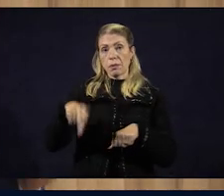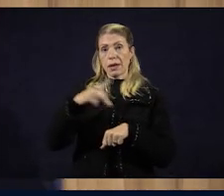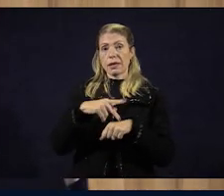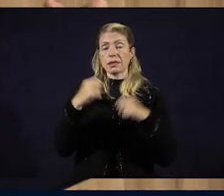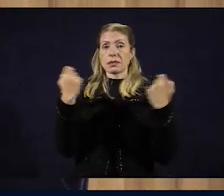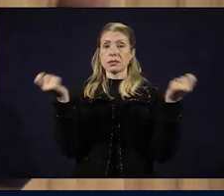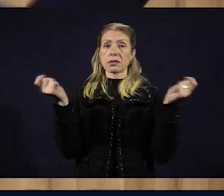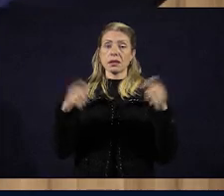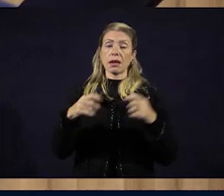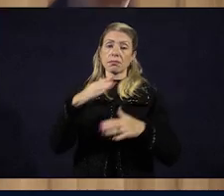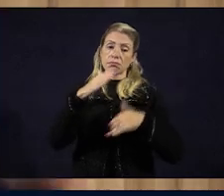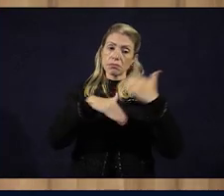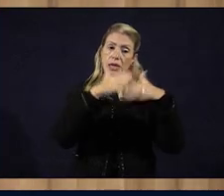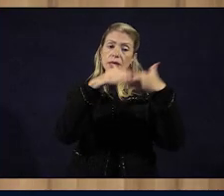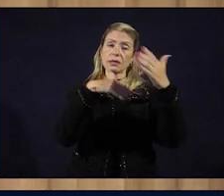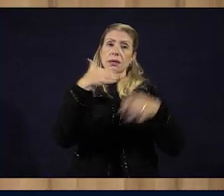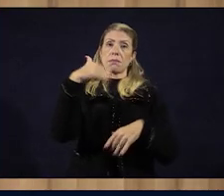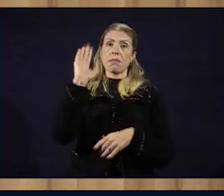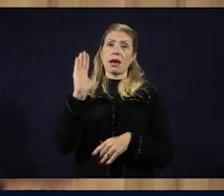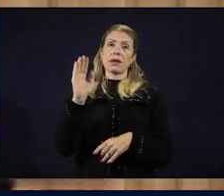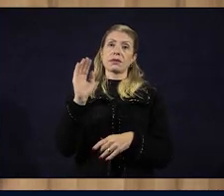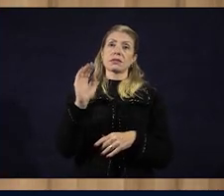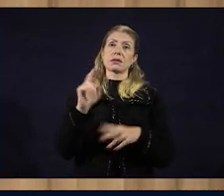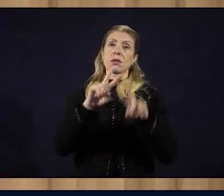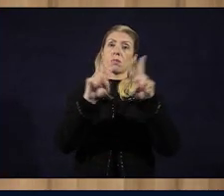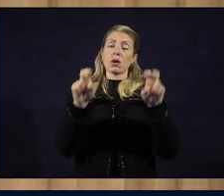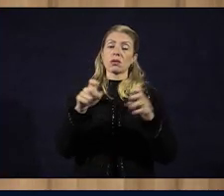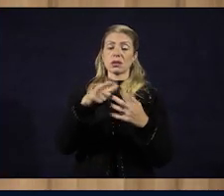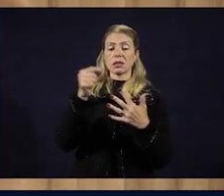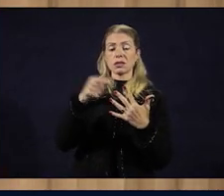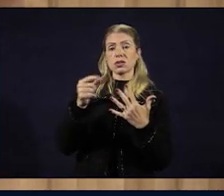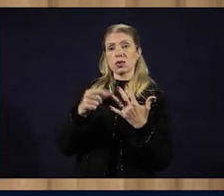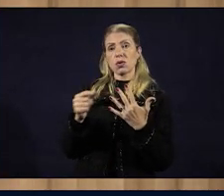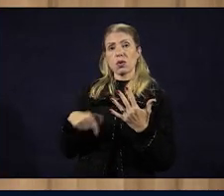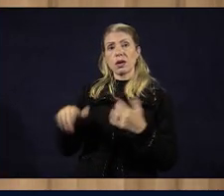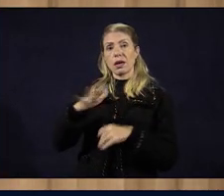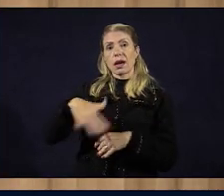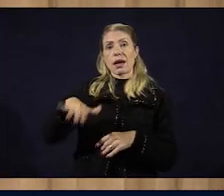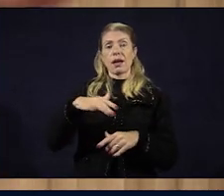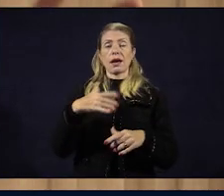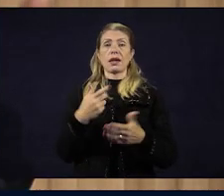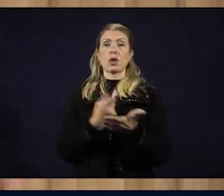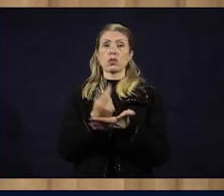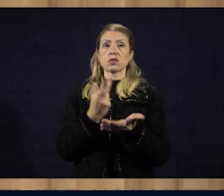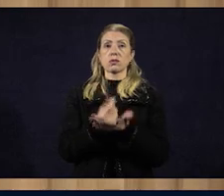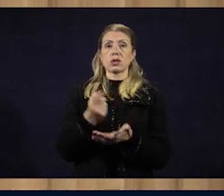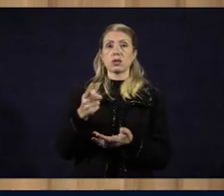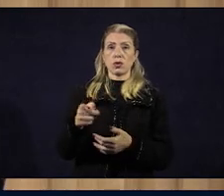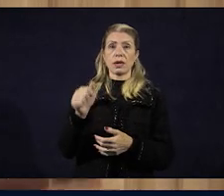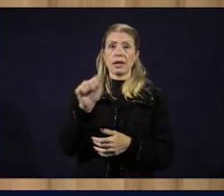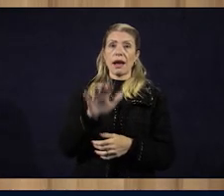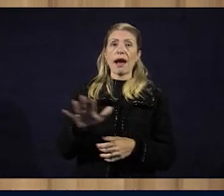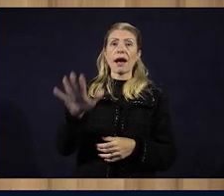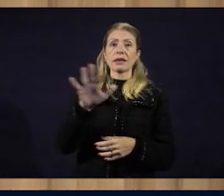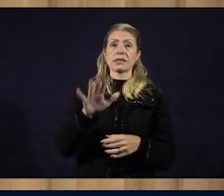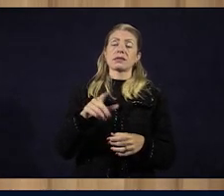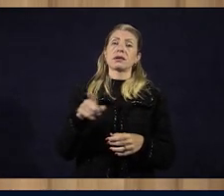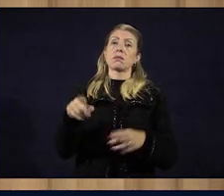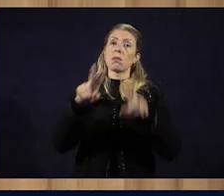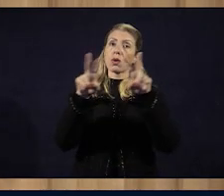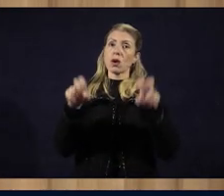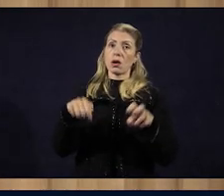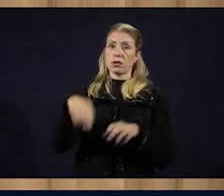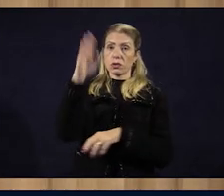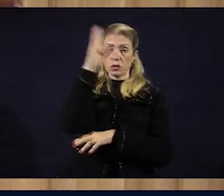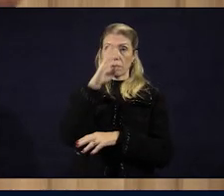vez maior de liderança frente às alternativas que o mercado consumidor na Ásia dispõe a nível global. Tá? Então,